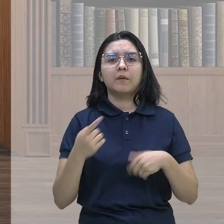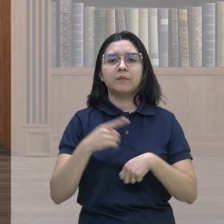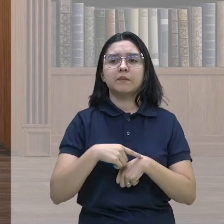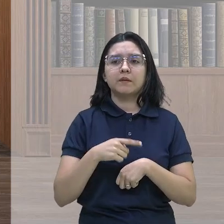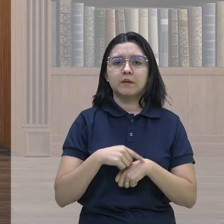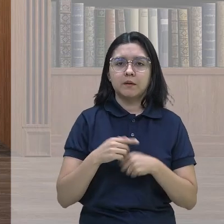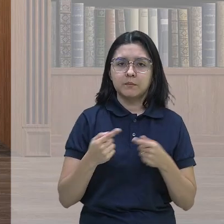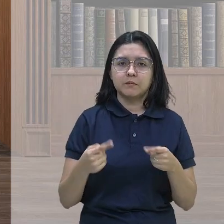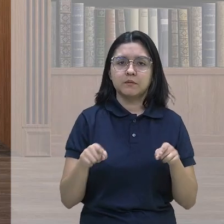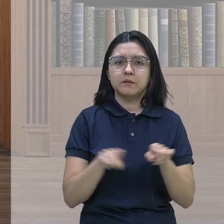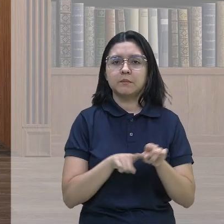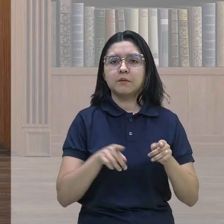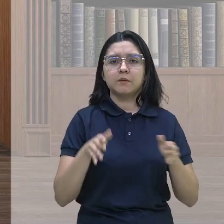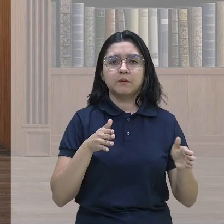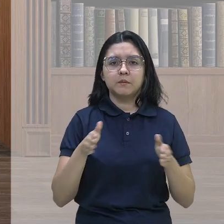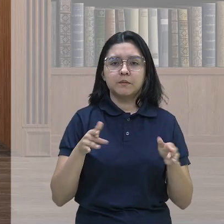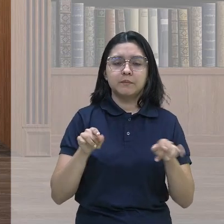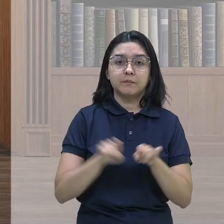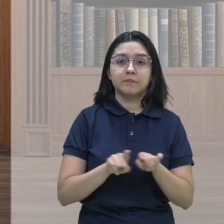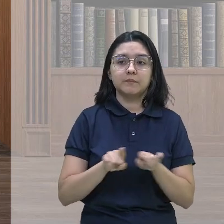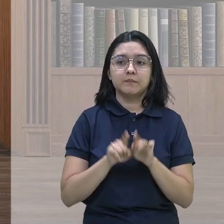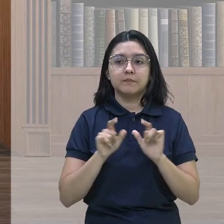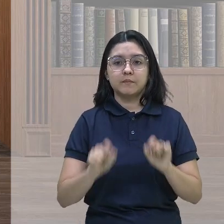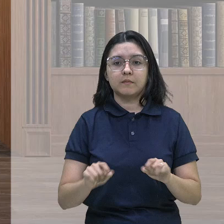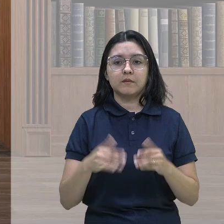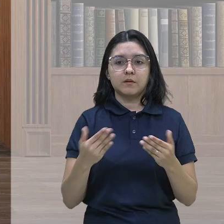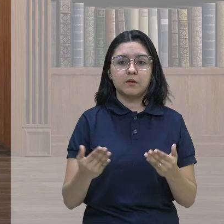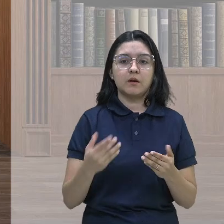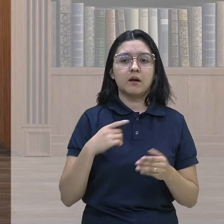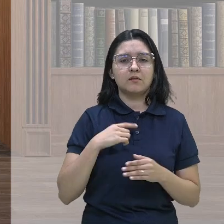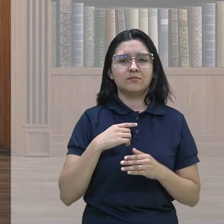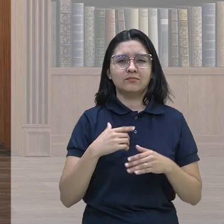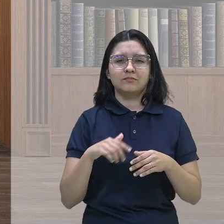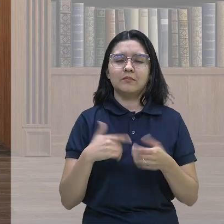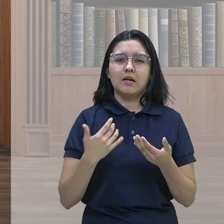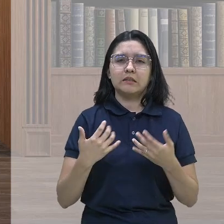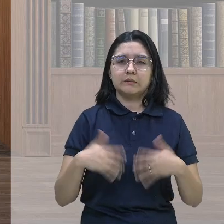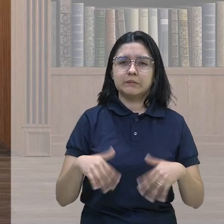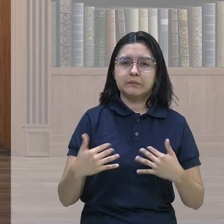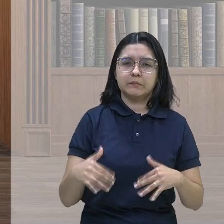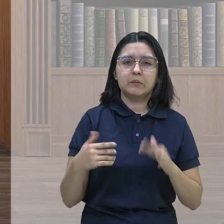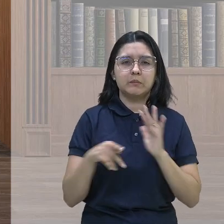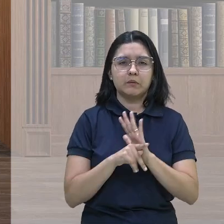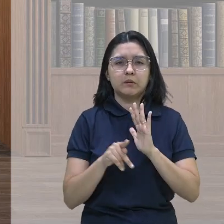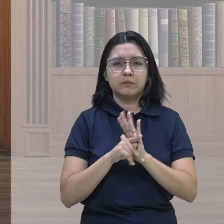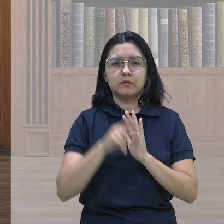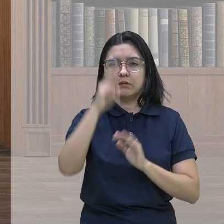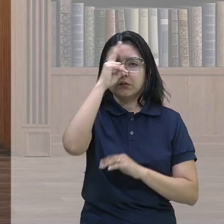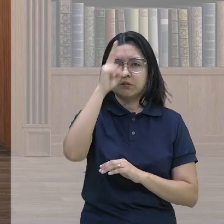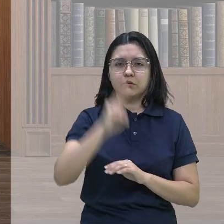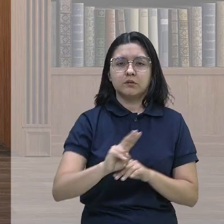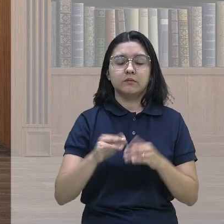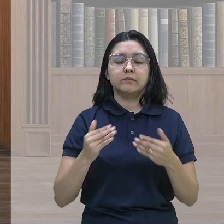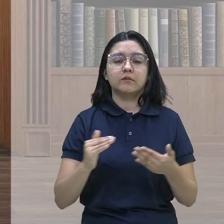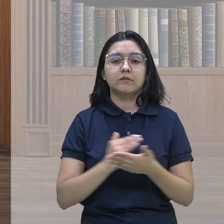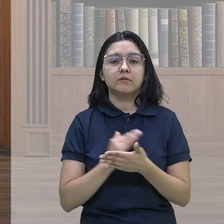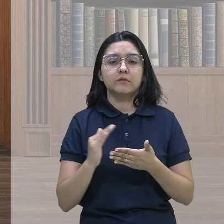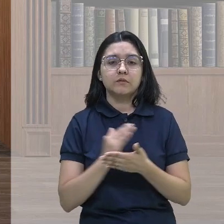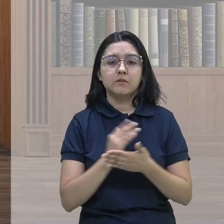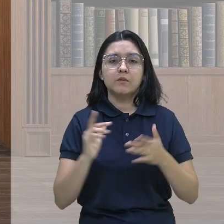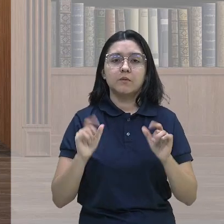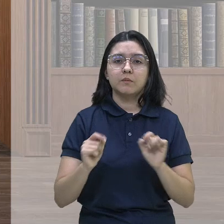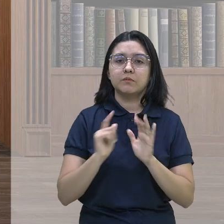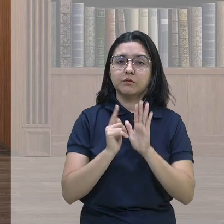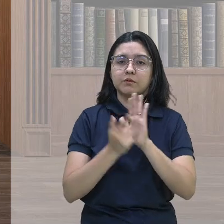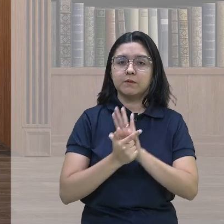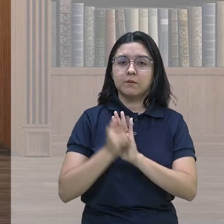está acontecendo, tem o clima, esse aqui é o momento de mais tensão naquela história, né? E normalmente numa narração, num gênero